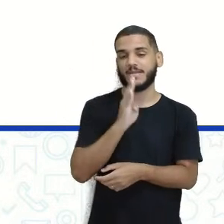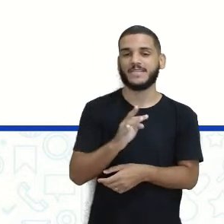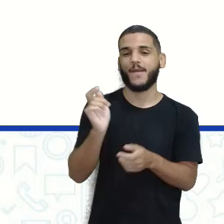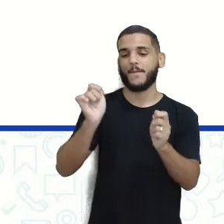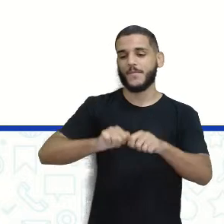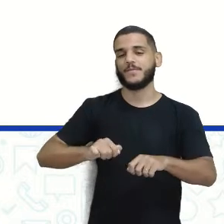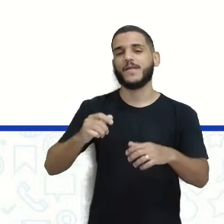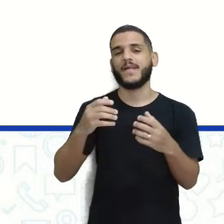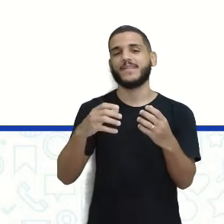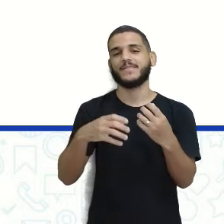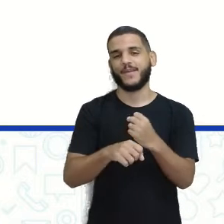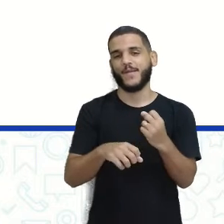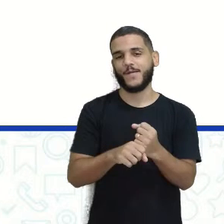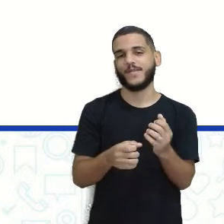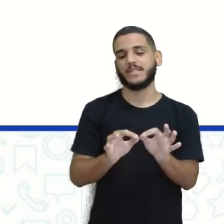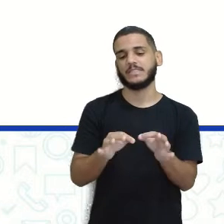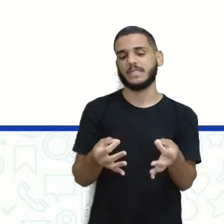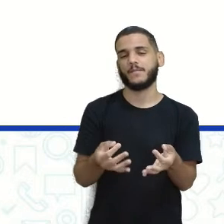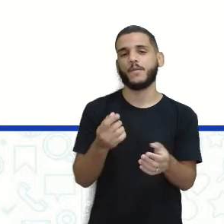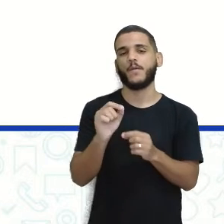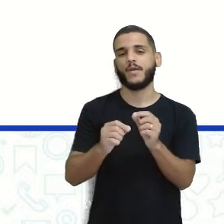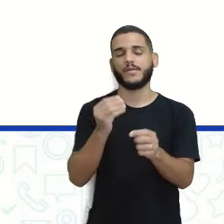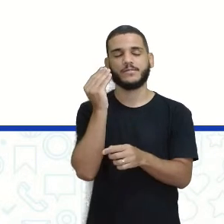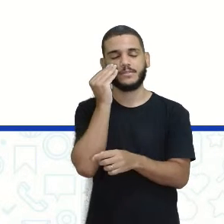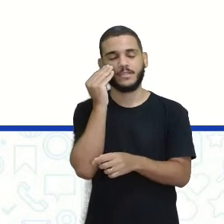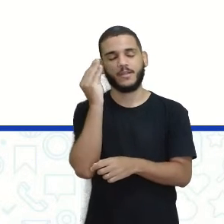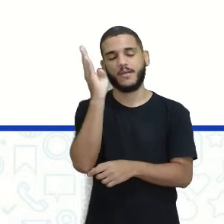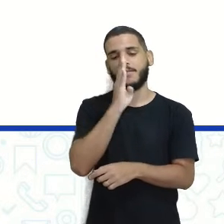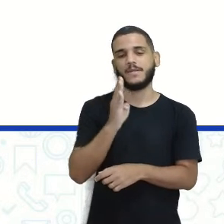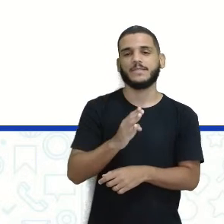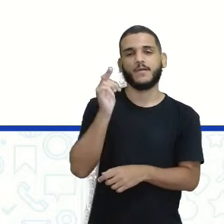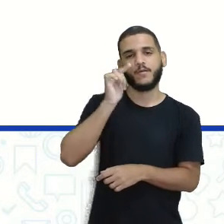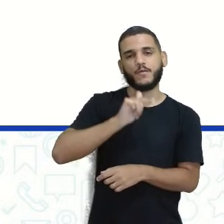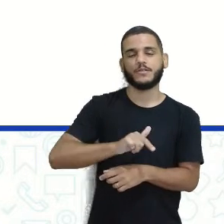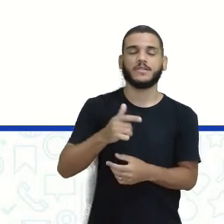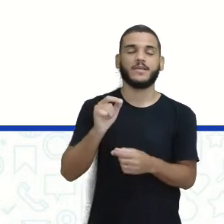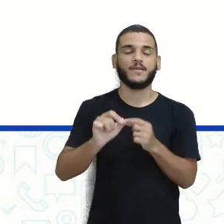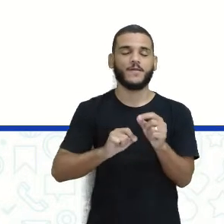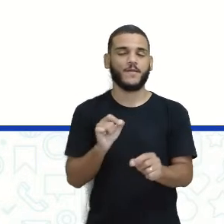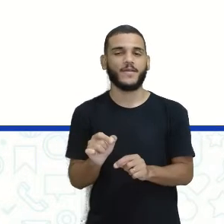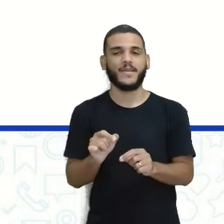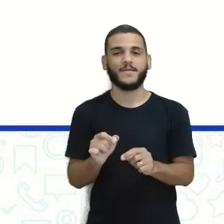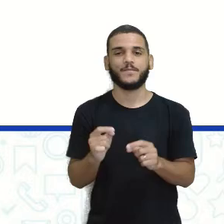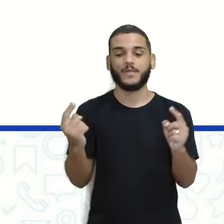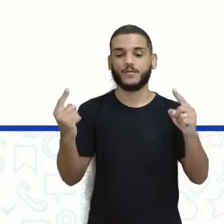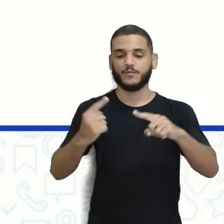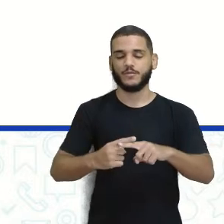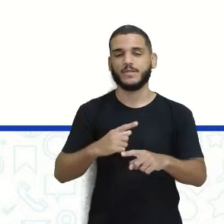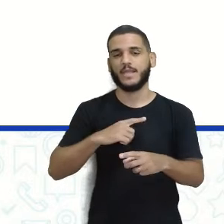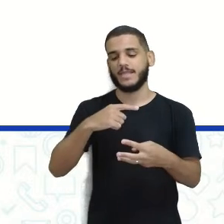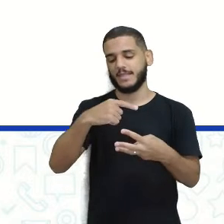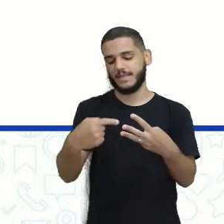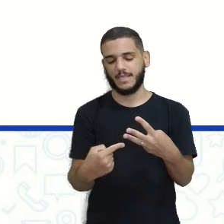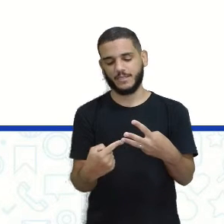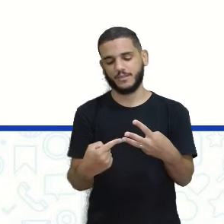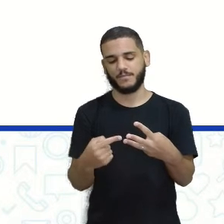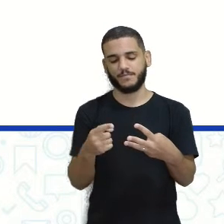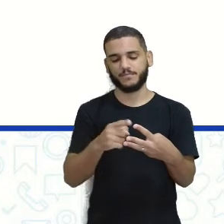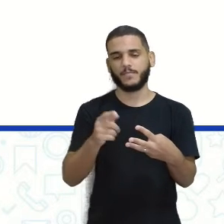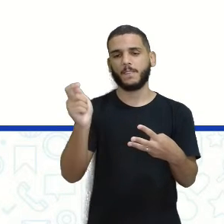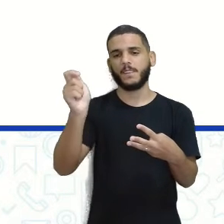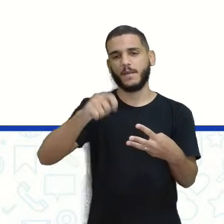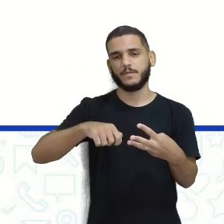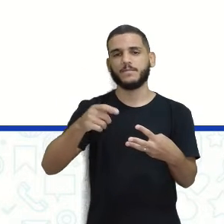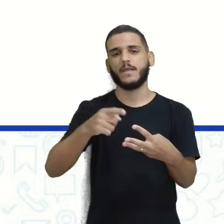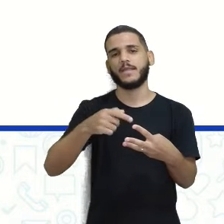maneira simples qual é a chance que eu tenho do Brasil ganhar o jogo. O Brasil ganhar o jogo, eu tenho 3 possibilidades. Ele pode ganhar, ele pode empatar ou ele